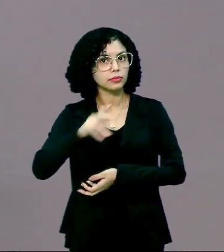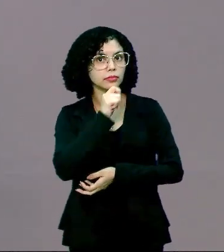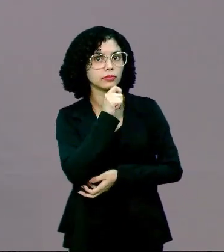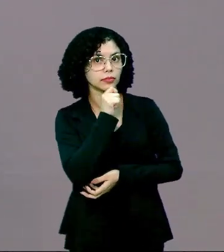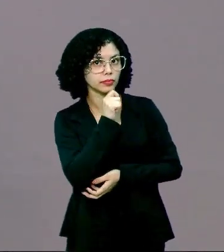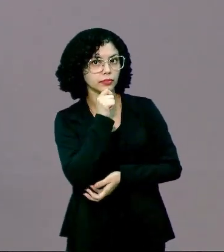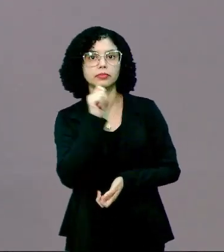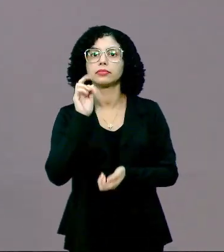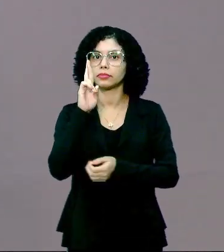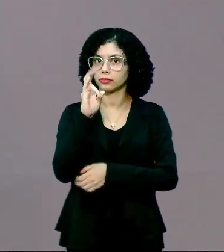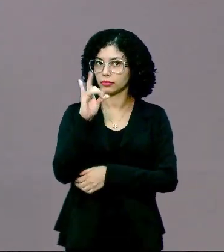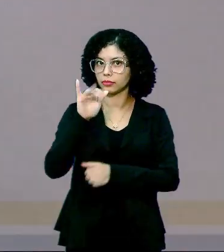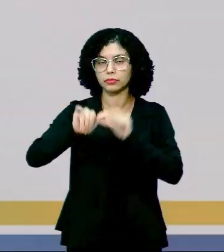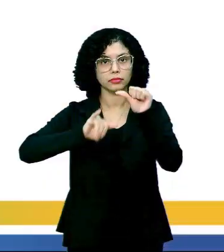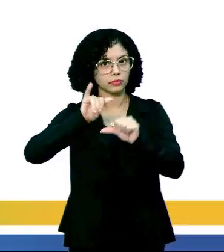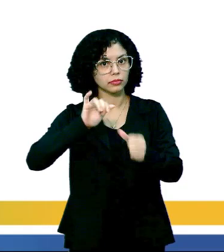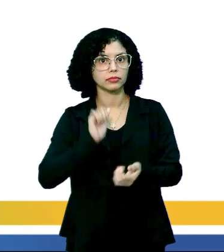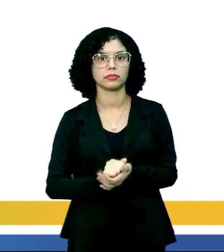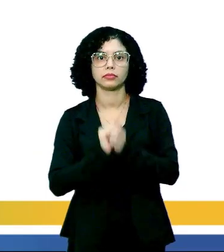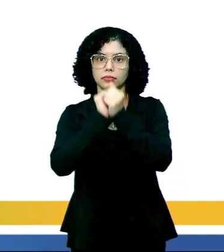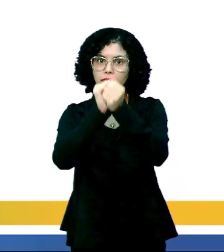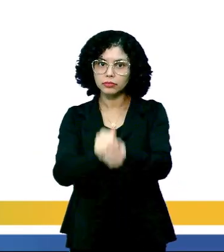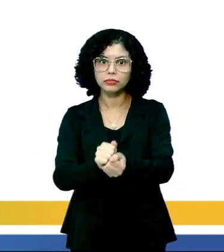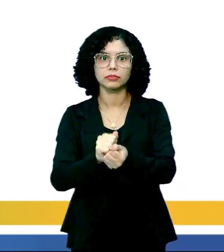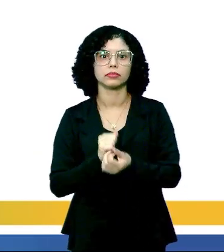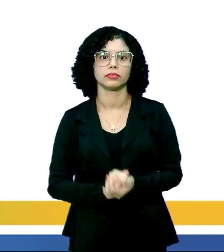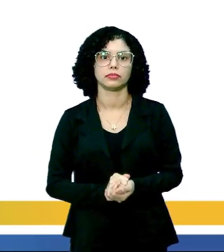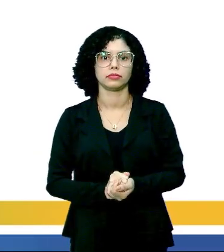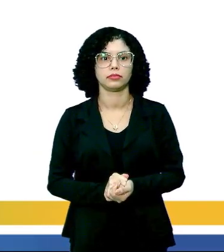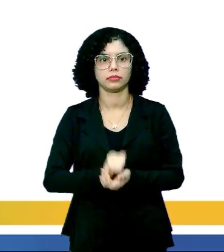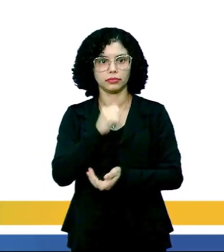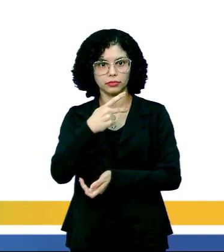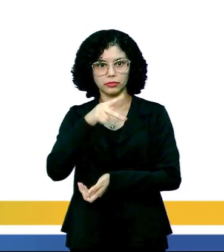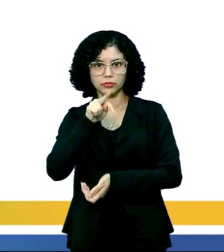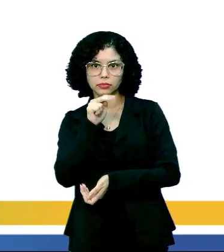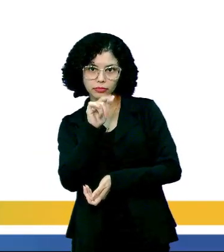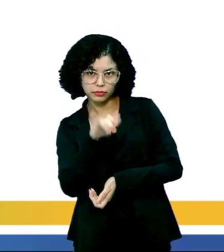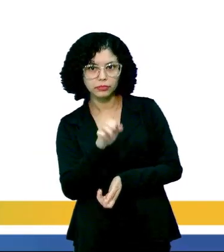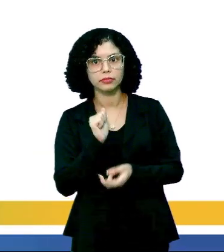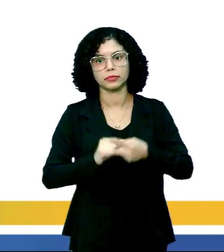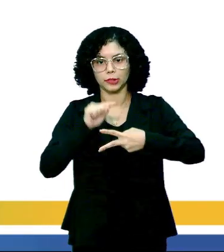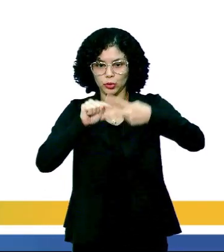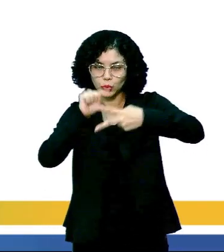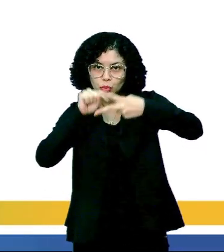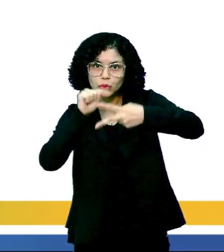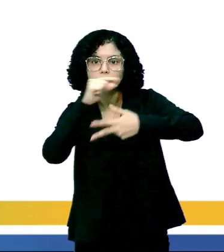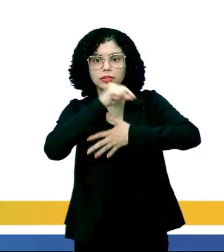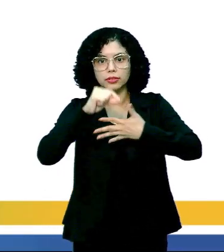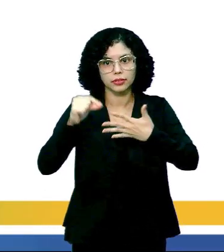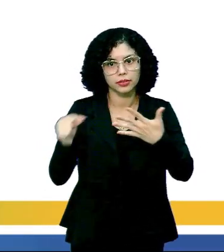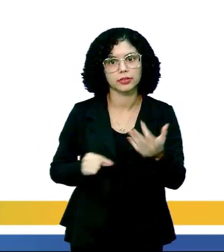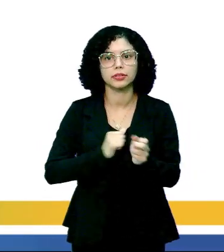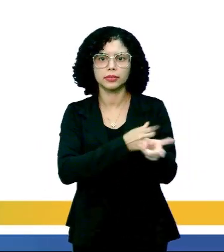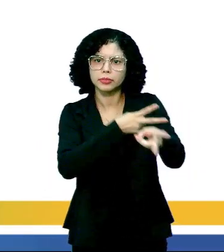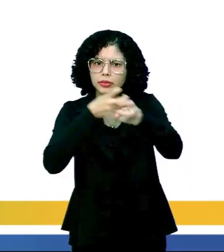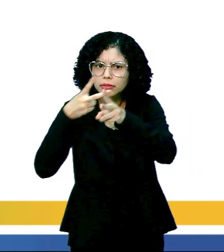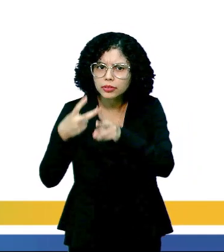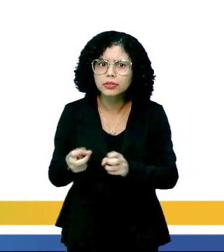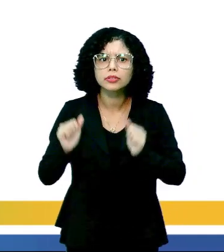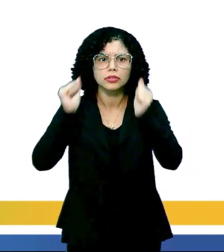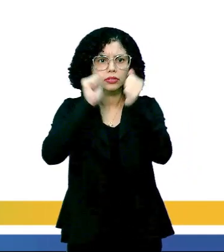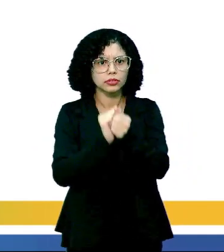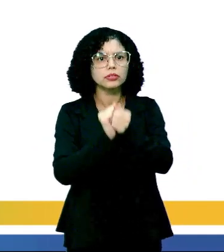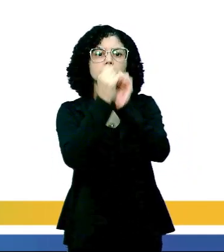radiação. Então, Marie Curie, junto com Pierre Curie, descobriram esses dois elementos, né? Perceberam que esses elementos